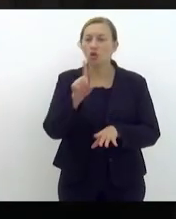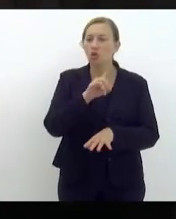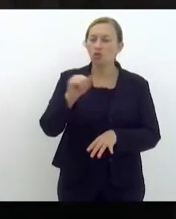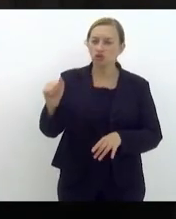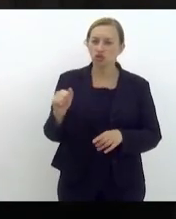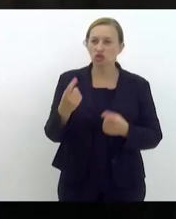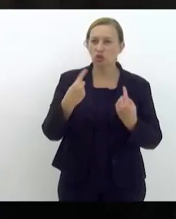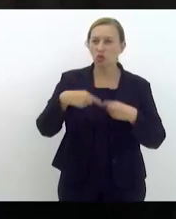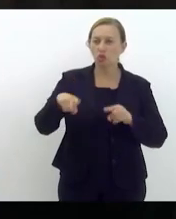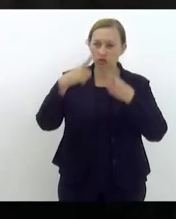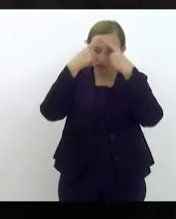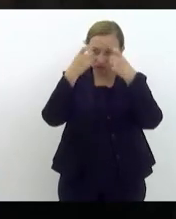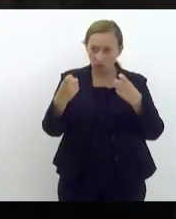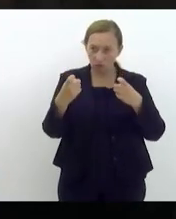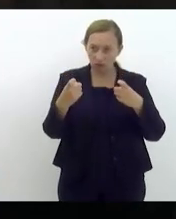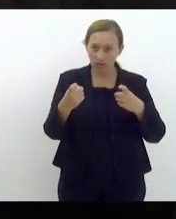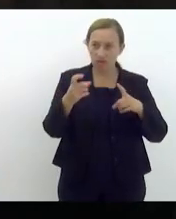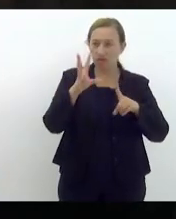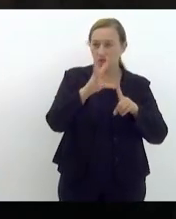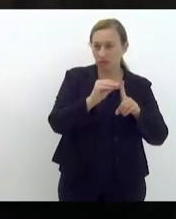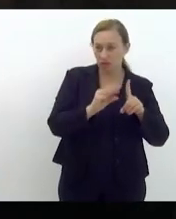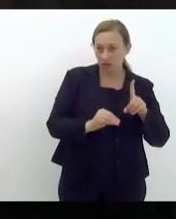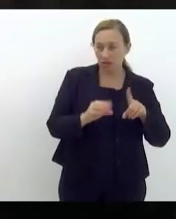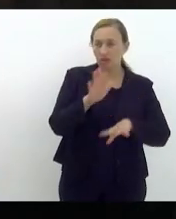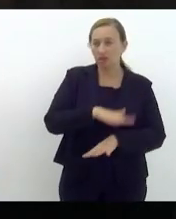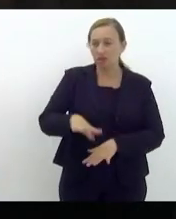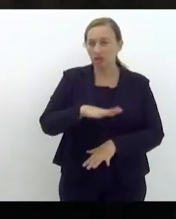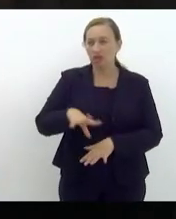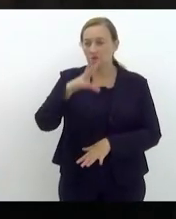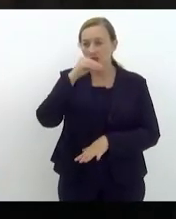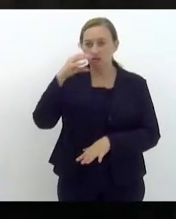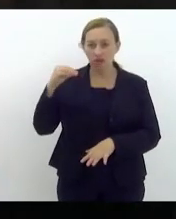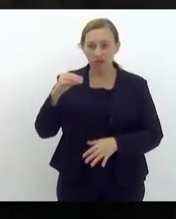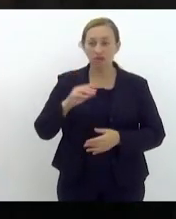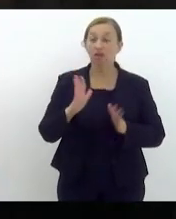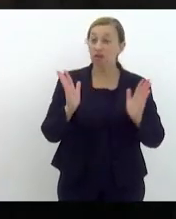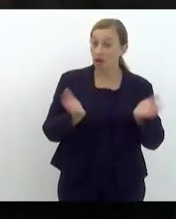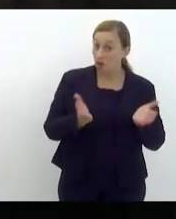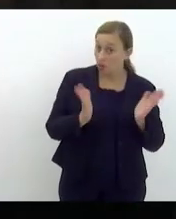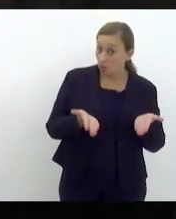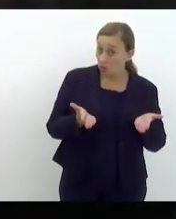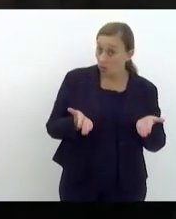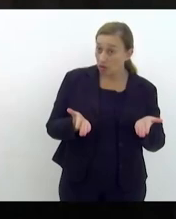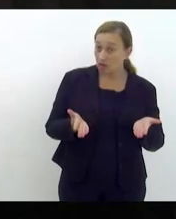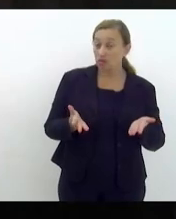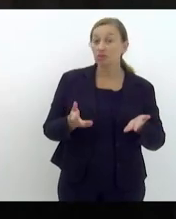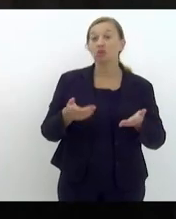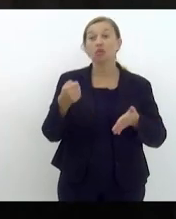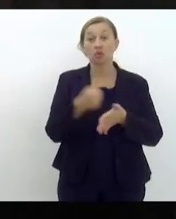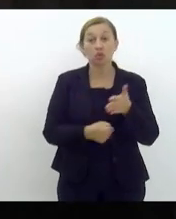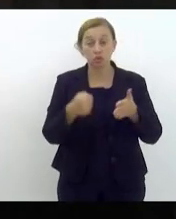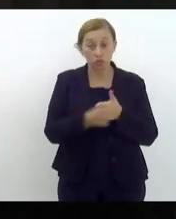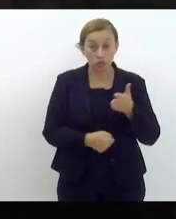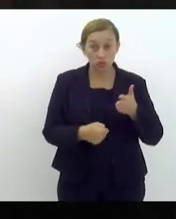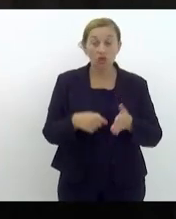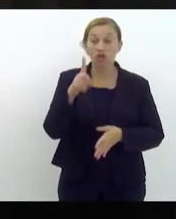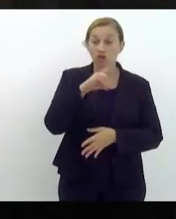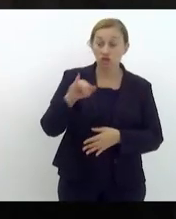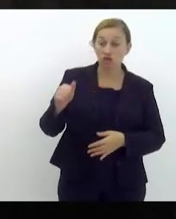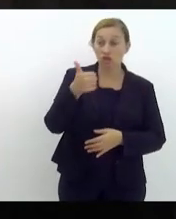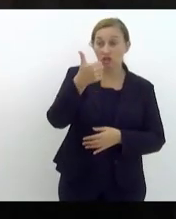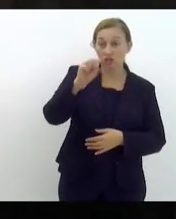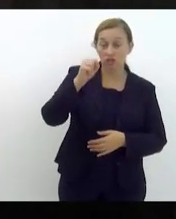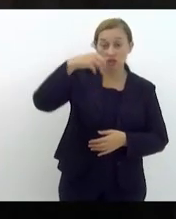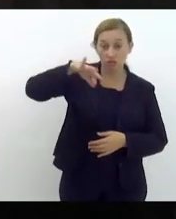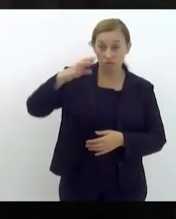da haver contra a violência sexual contra crianças e adolescentes e agora nós estaremos batalhando para que tenha no dia 18 de